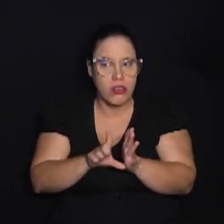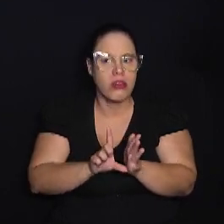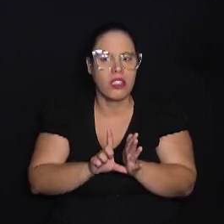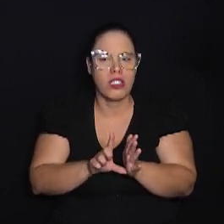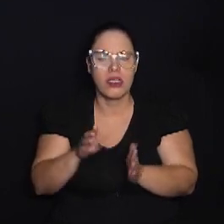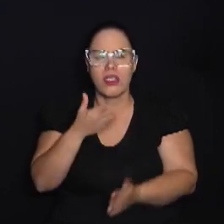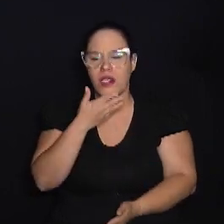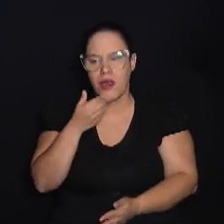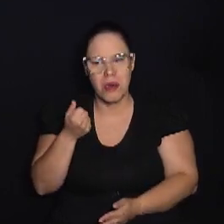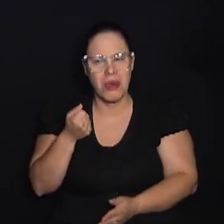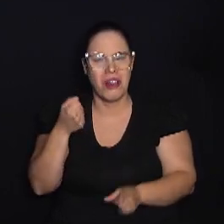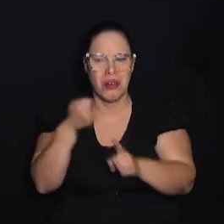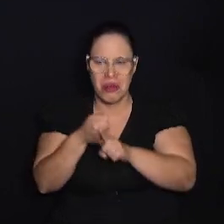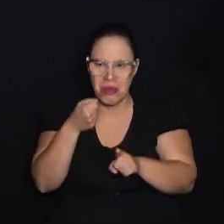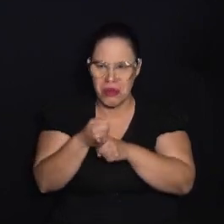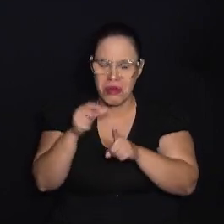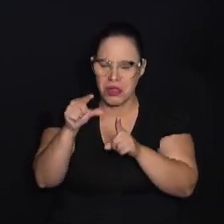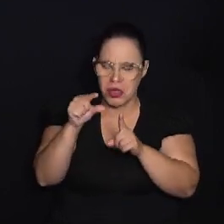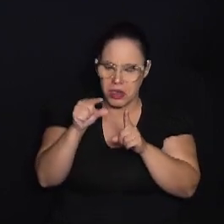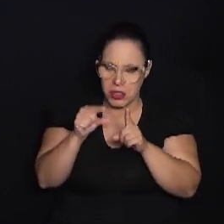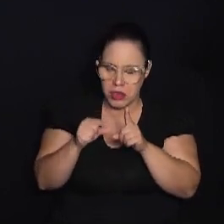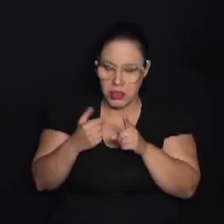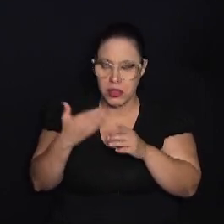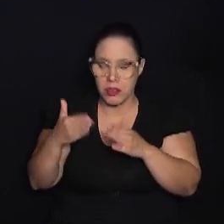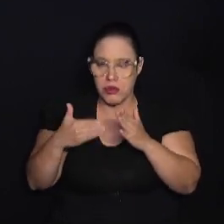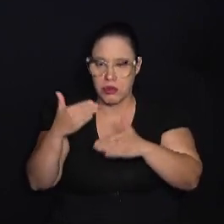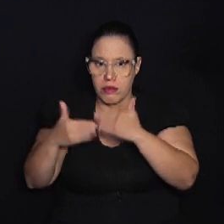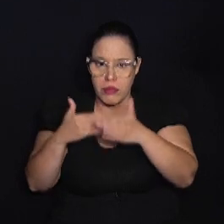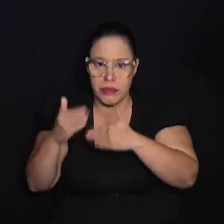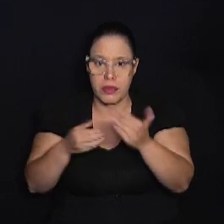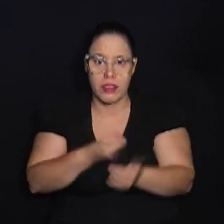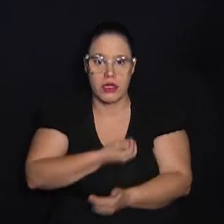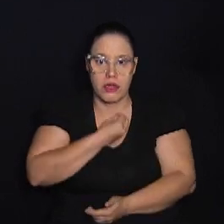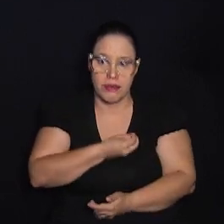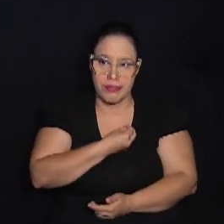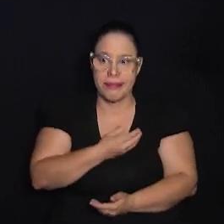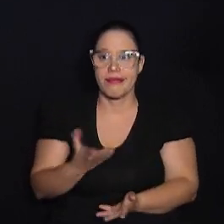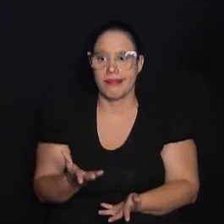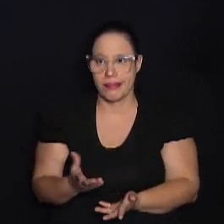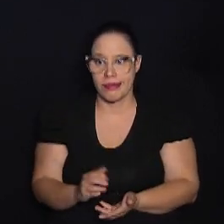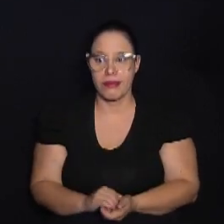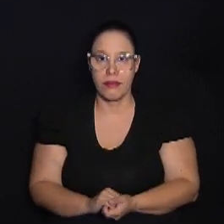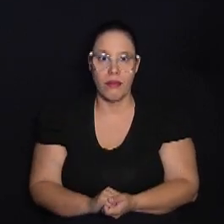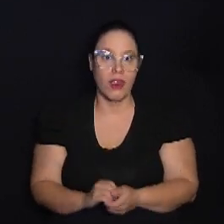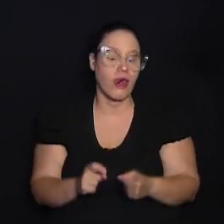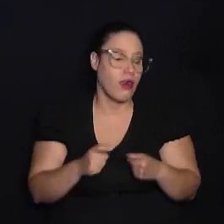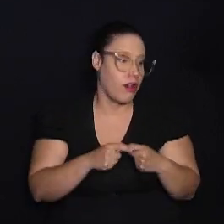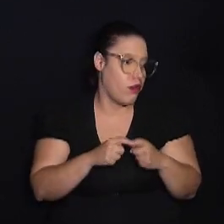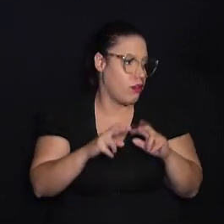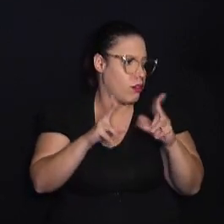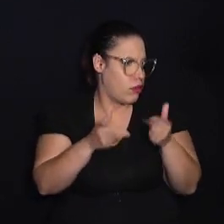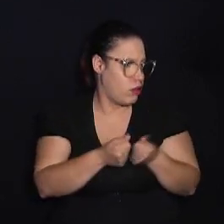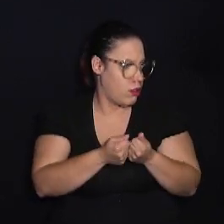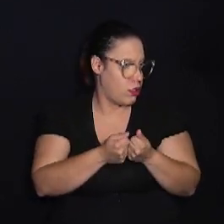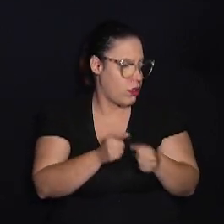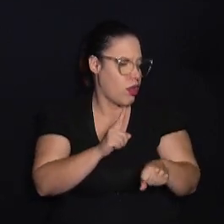o impacto no resto da vida dessa família e desse paciente é imenso. Doutora, em geral, assim, o tempo